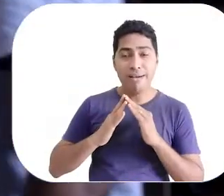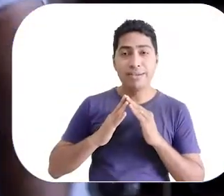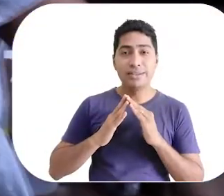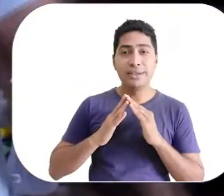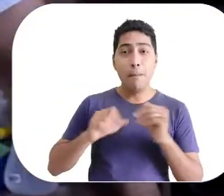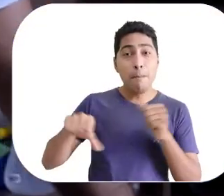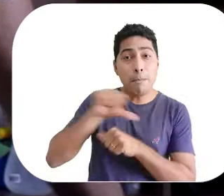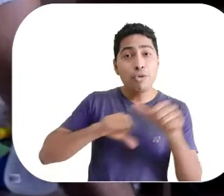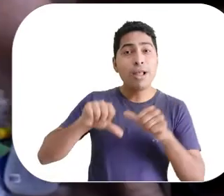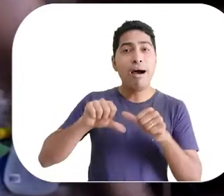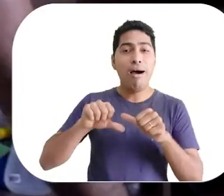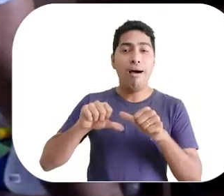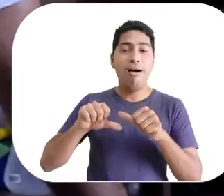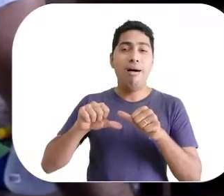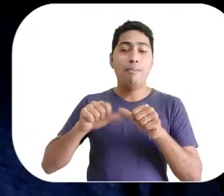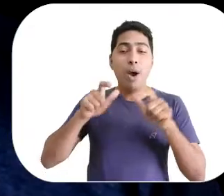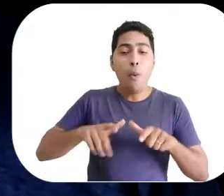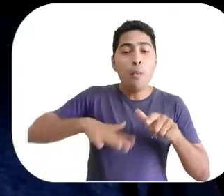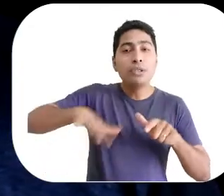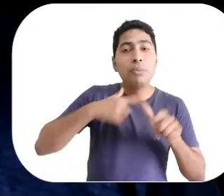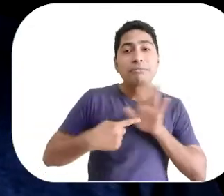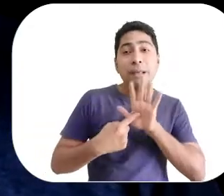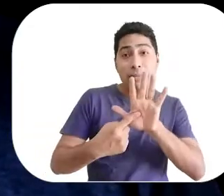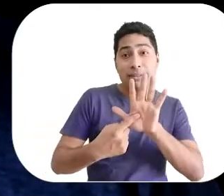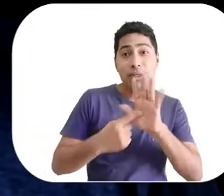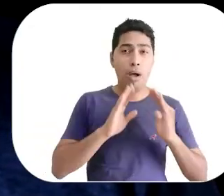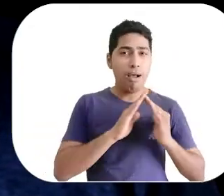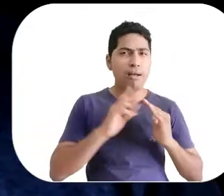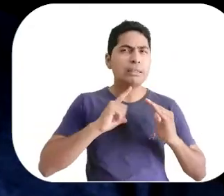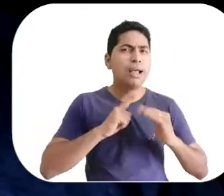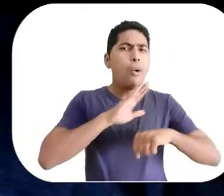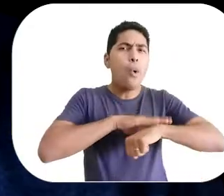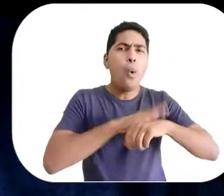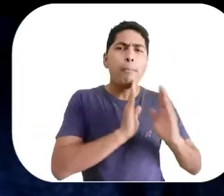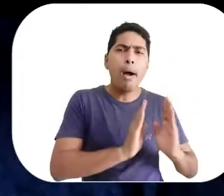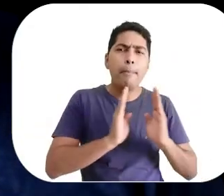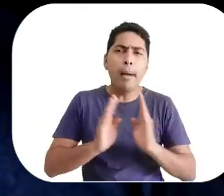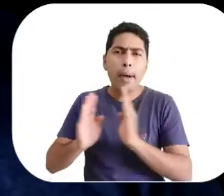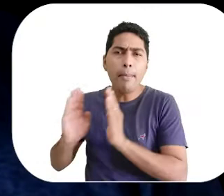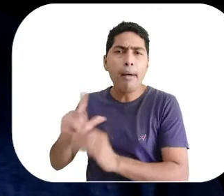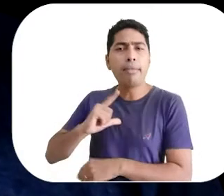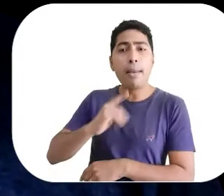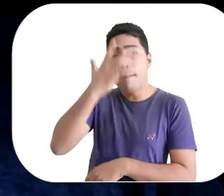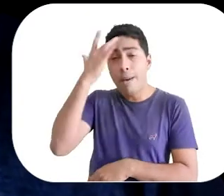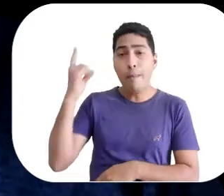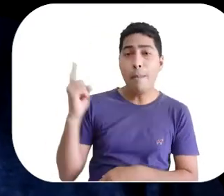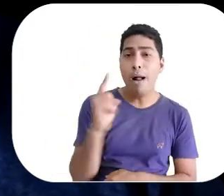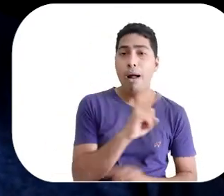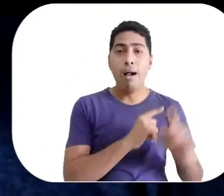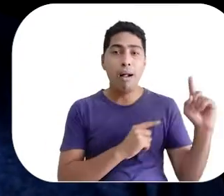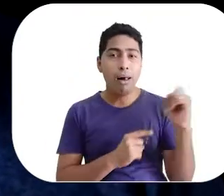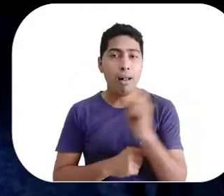no ambiente de espaço de apresentação, né? Uma casa tem a sua rotina, tem as pessoas